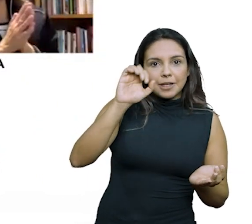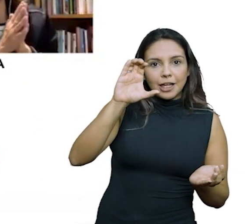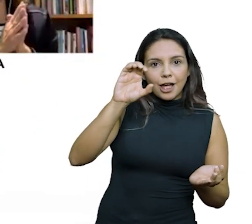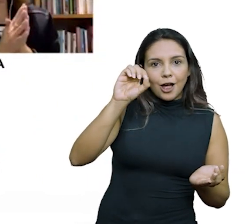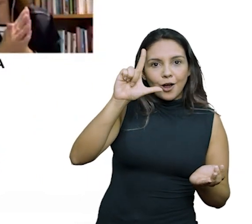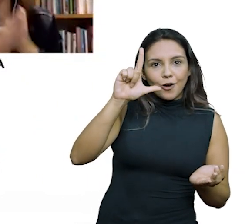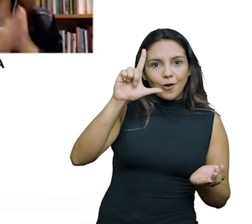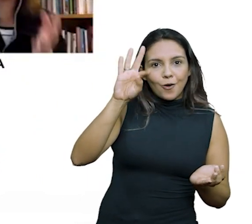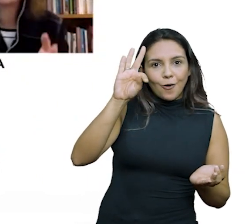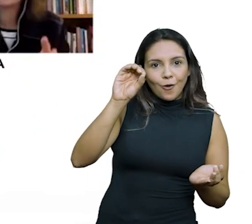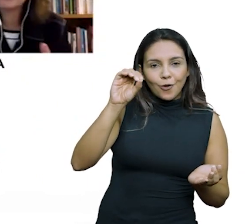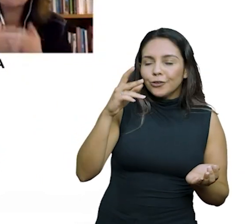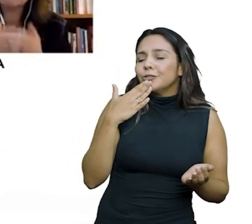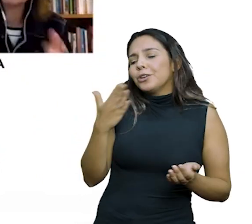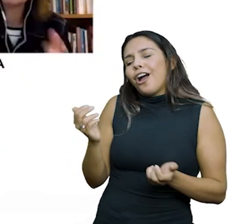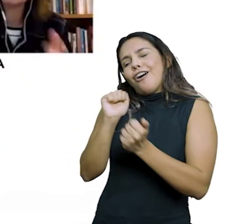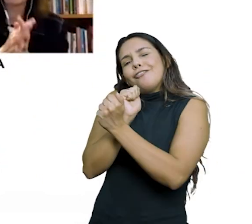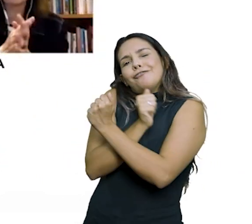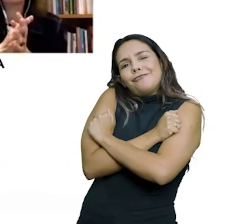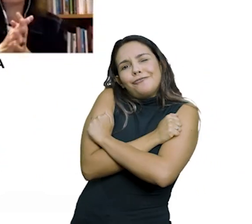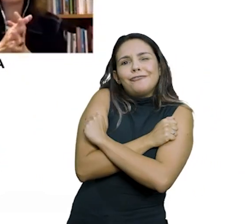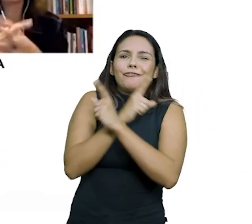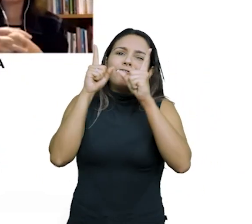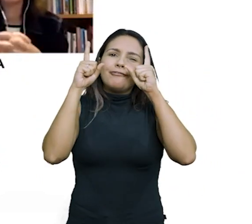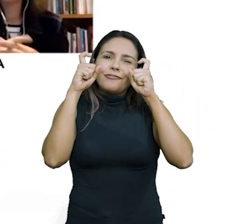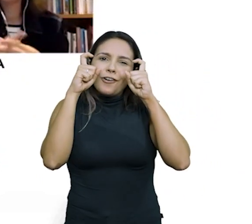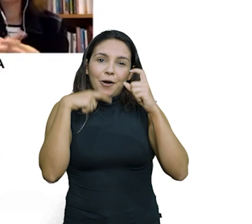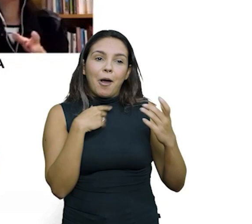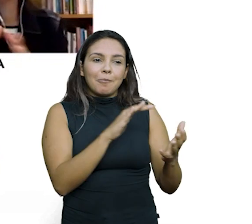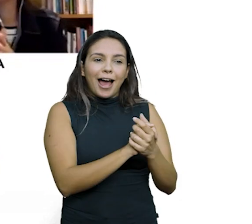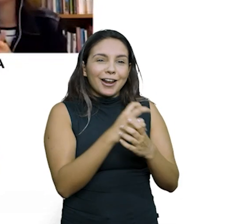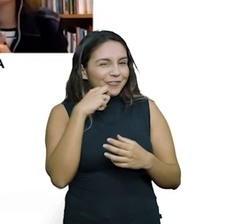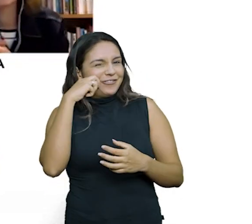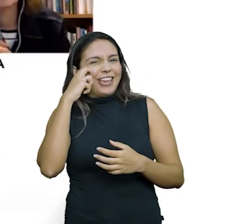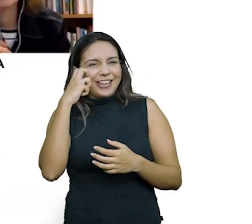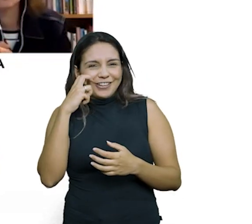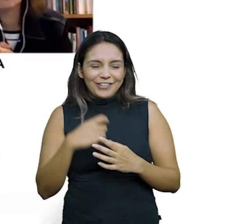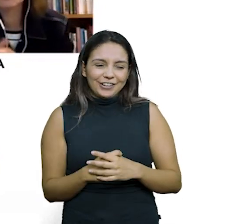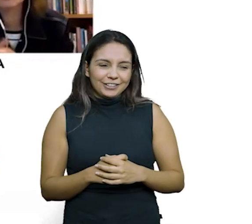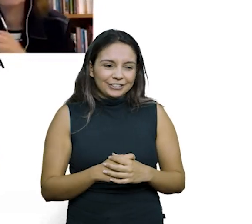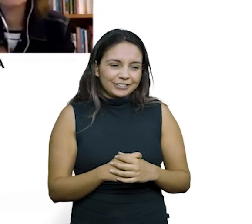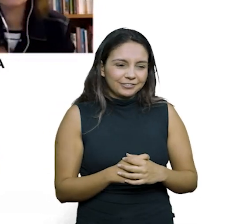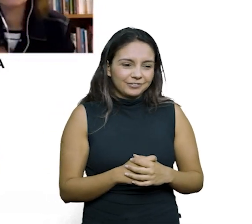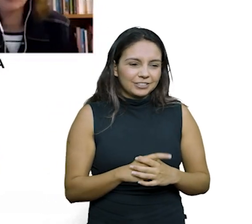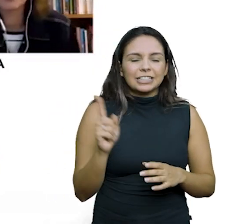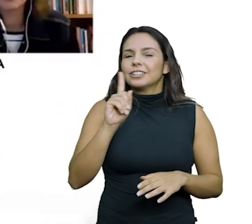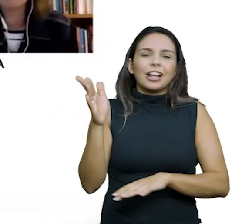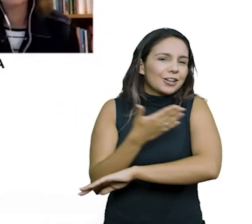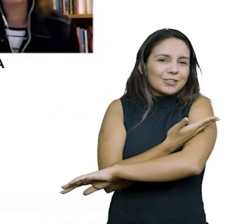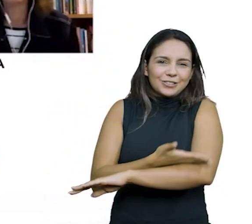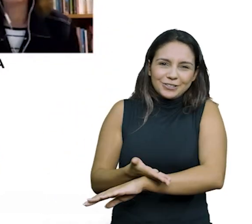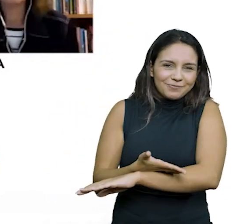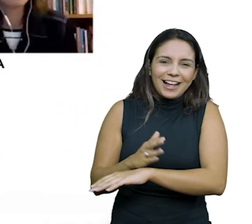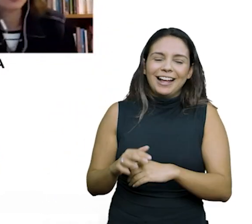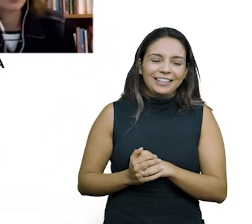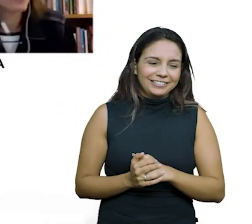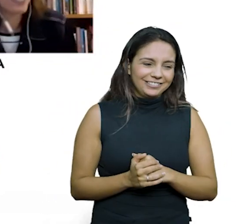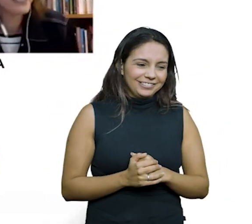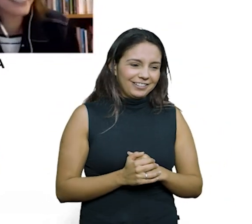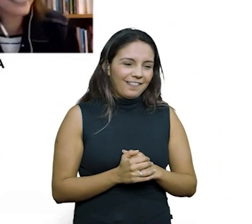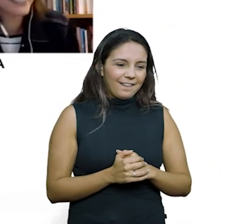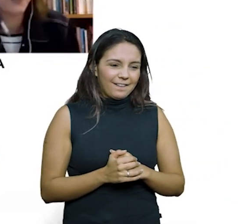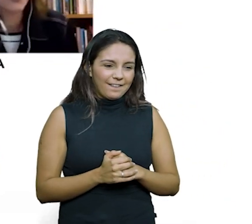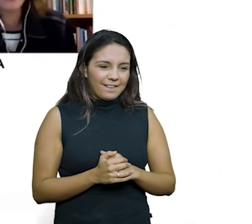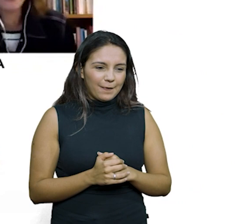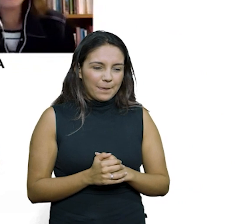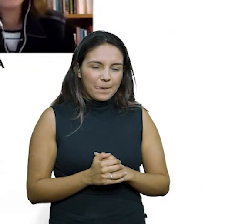céu, tietei, pedi para tirar foto. Fernando morrendo de vergonha, achando que eu estava incomodando Mia Couto. Falei, não, ele está acostumado a ser